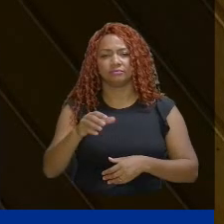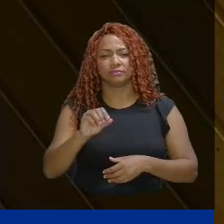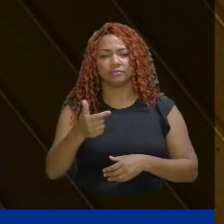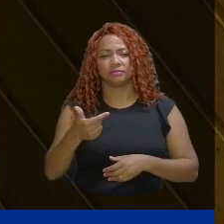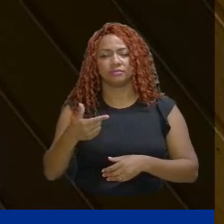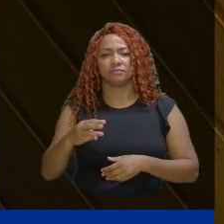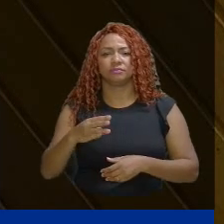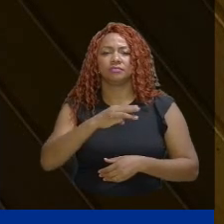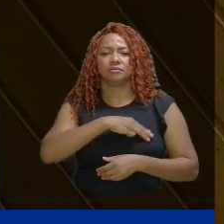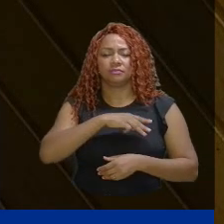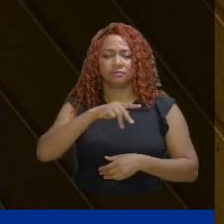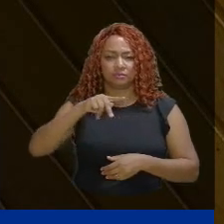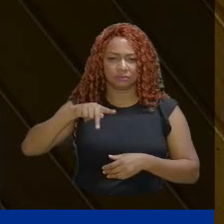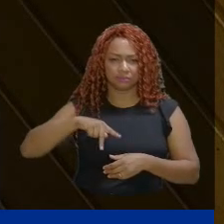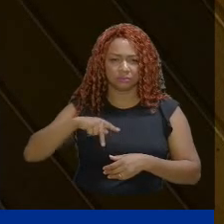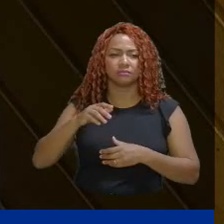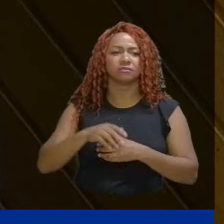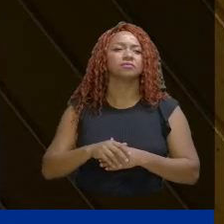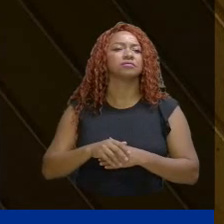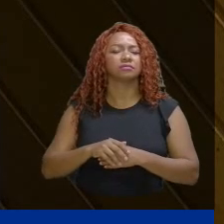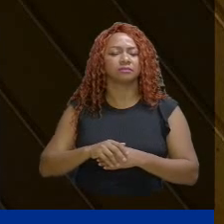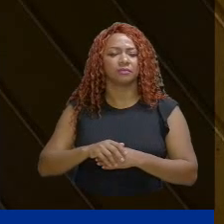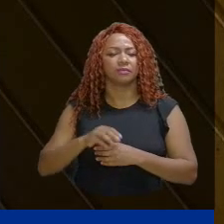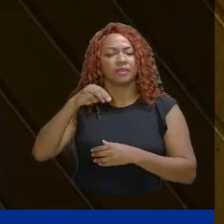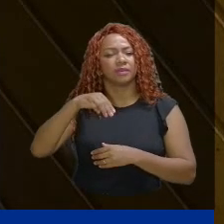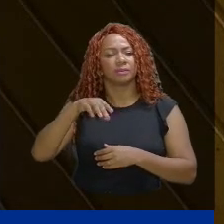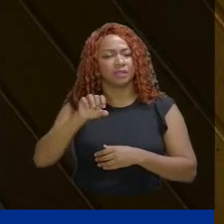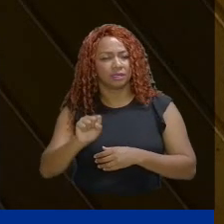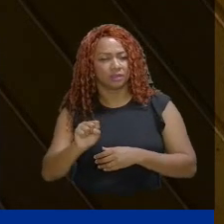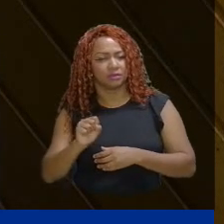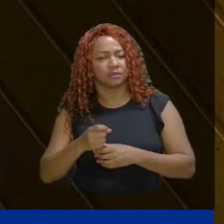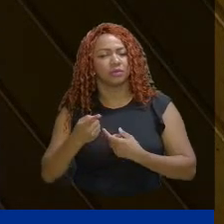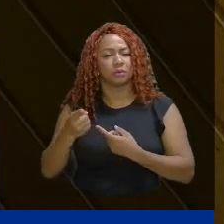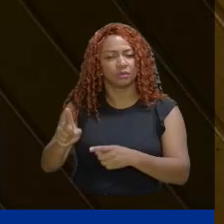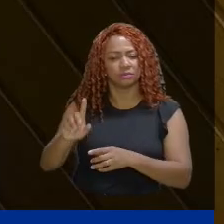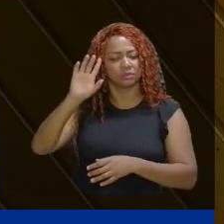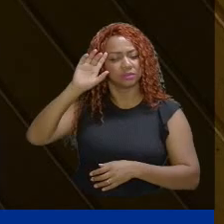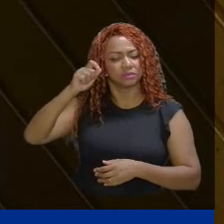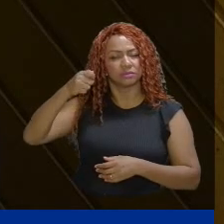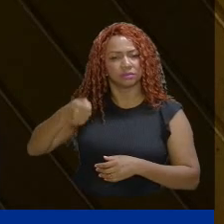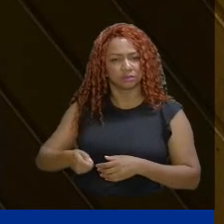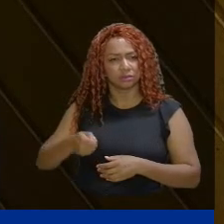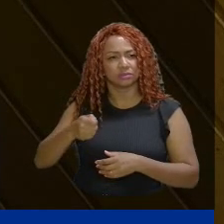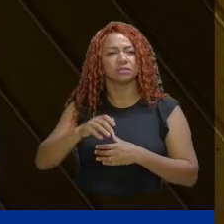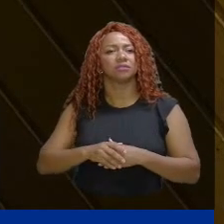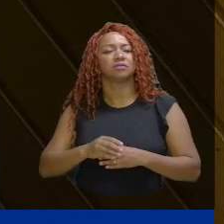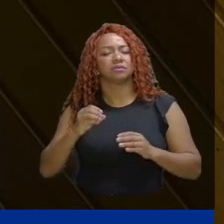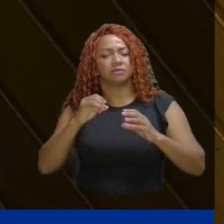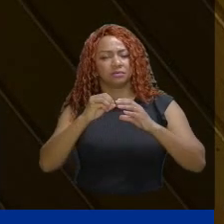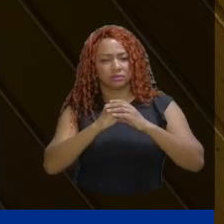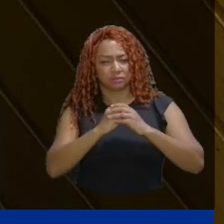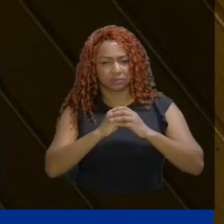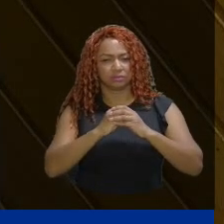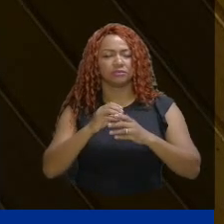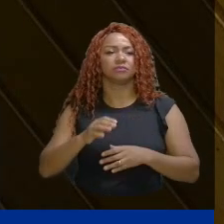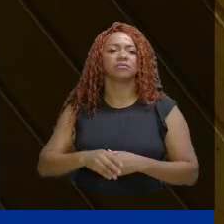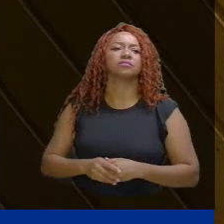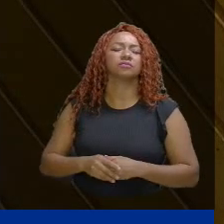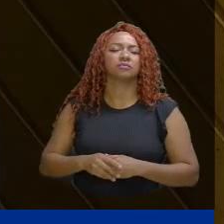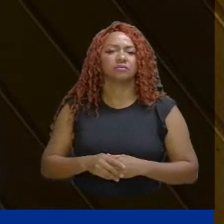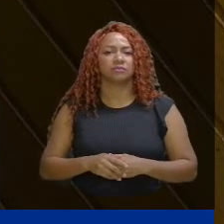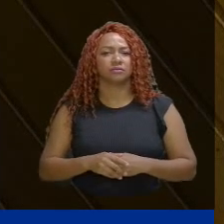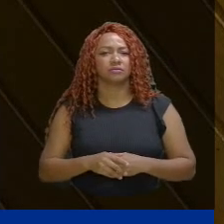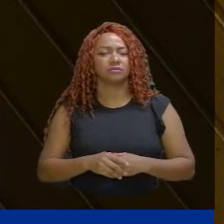8/9/2024, o Ministério Público Eleitoral impetrou mandado de segurança contra a decisão do presidente do Tribunal Regional Eleitoral do